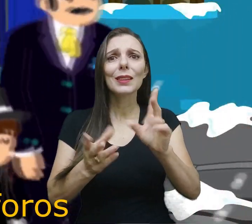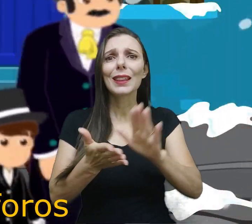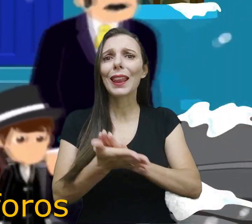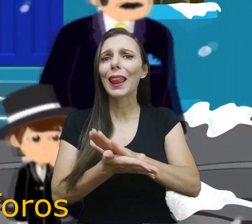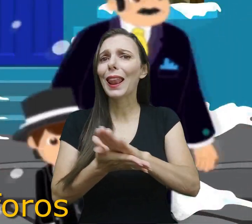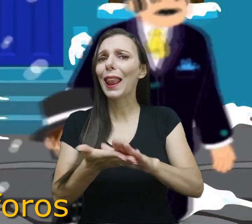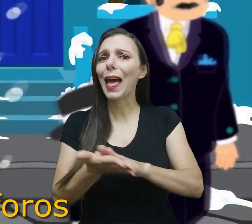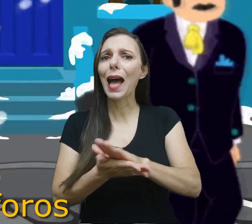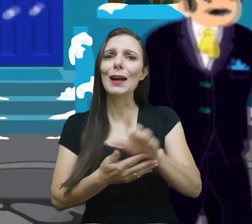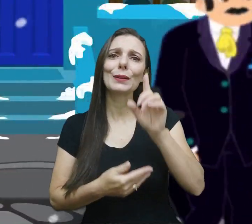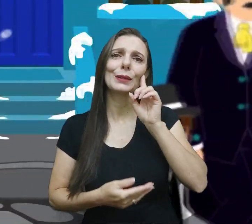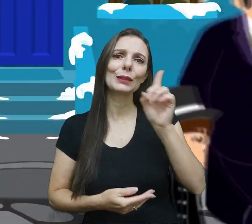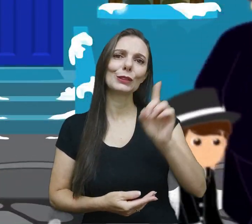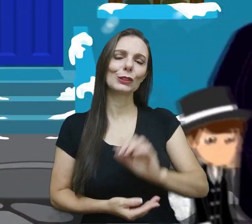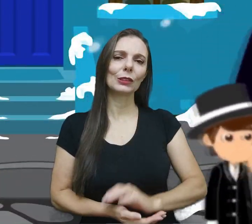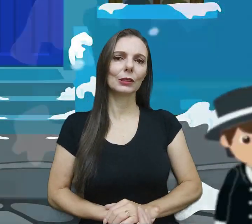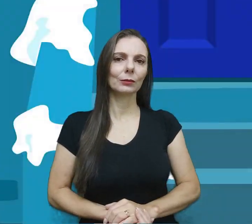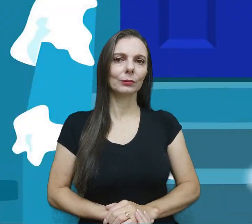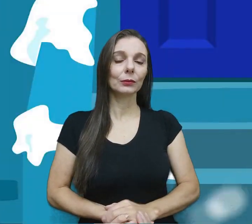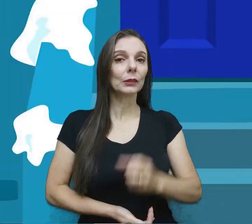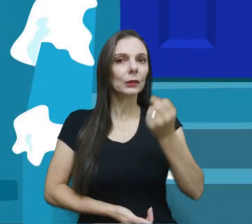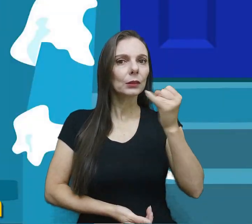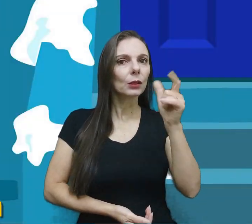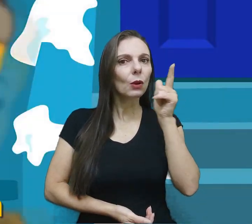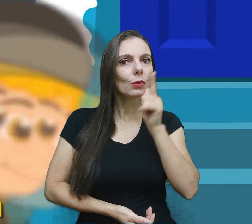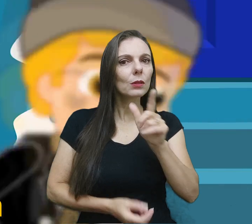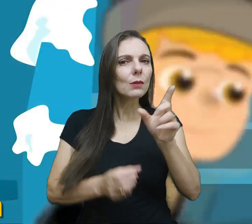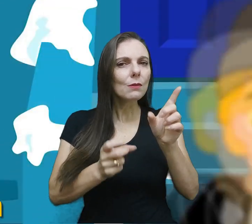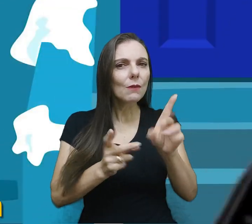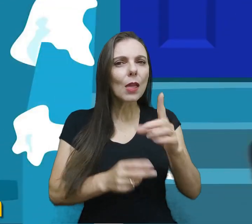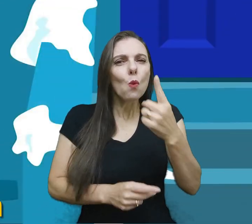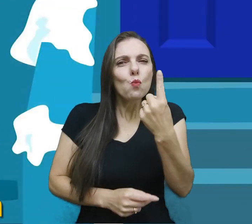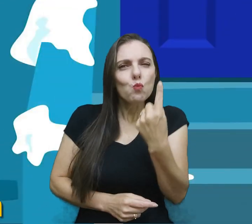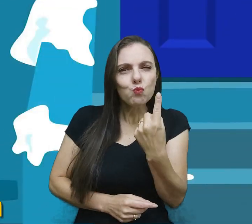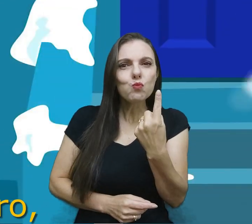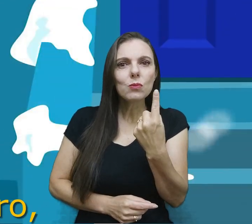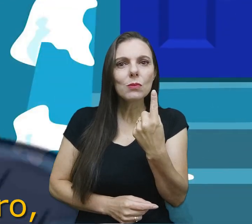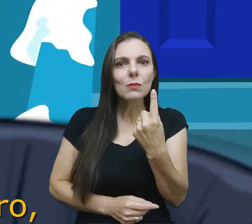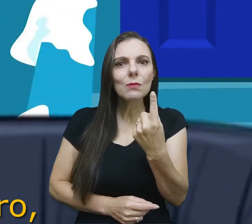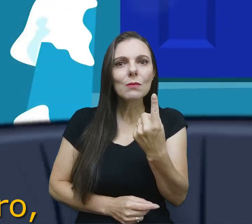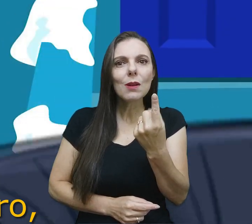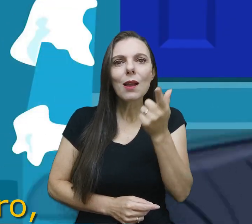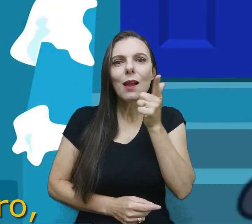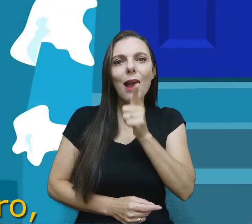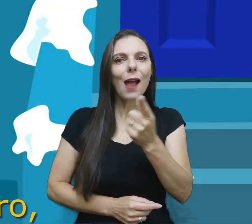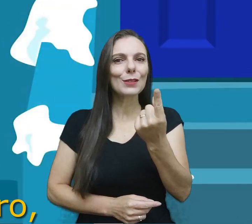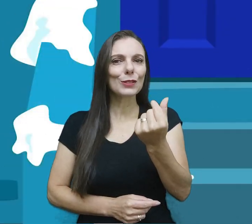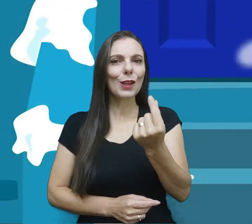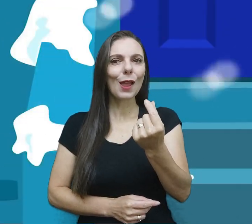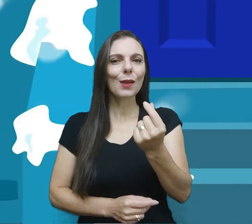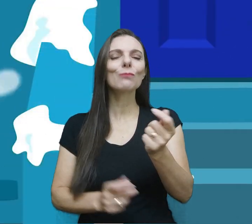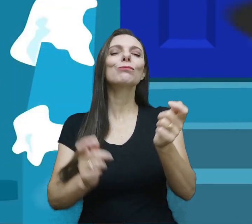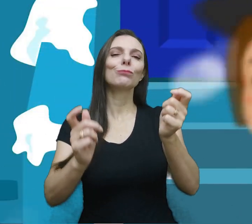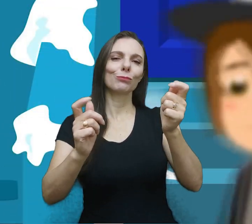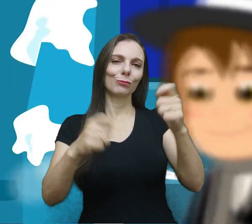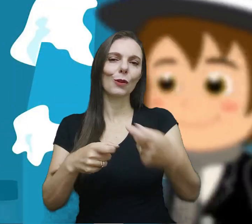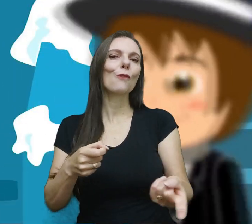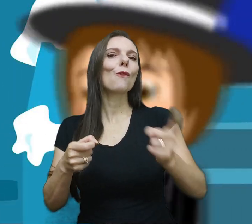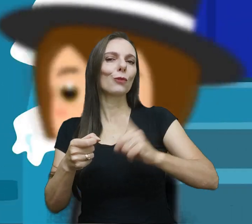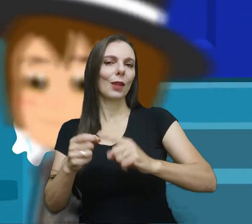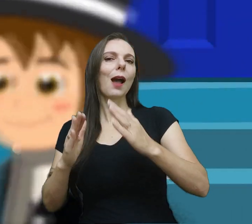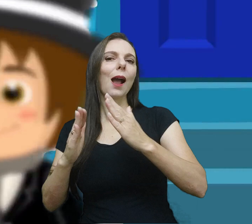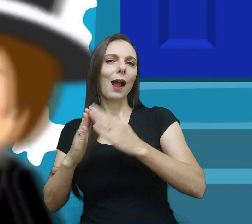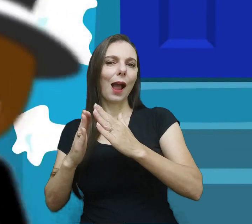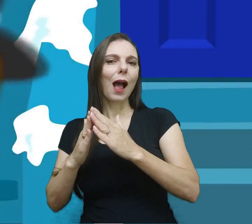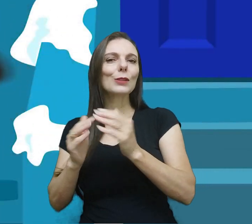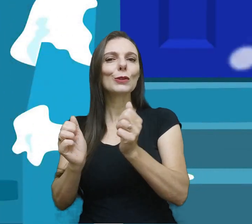uma caixa de fósforos naquele dia. Se ela fizesse uma venda e ganhasse algum dinheiro, ela poderia ir para